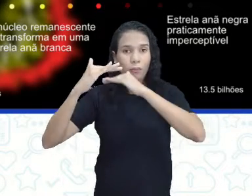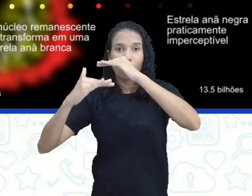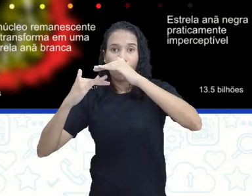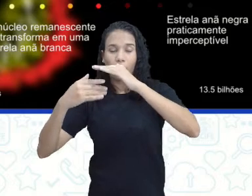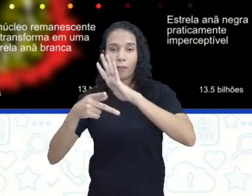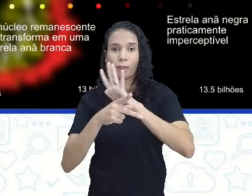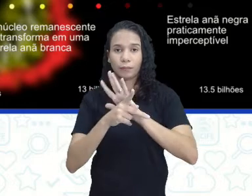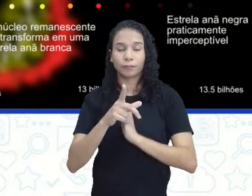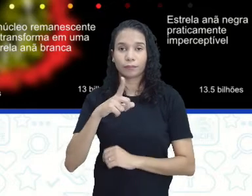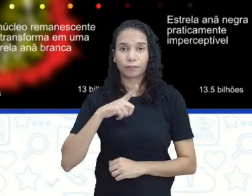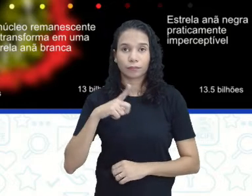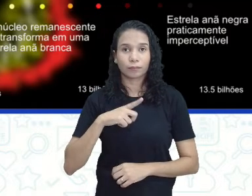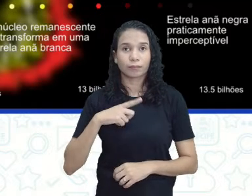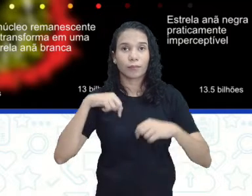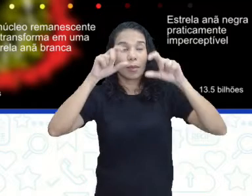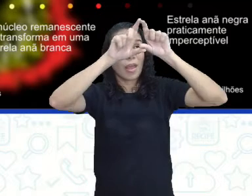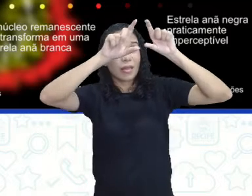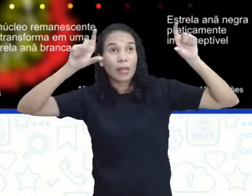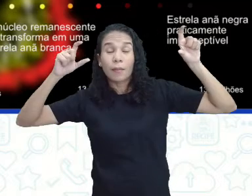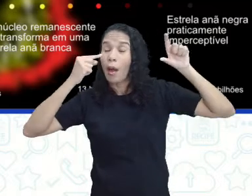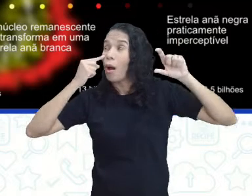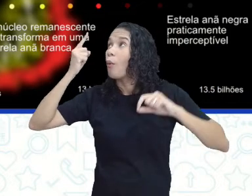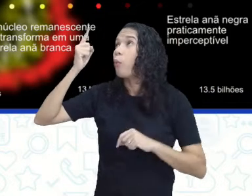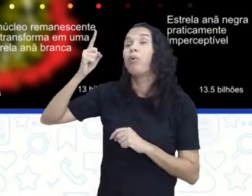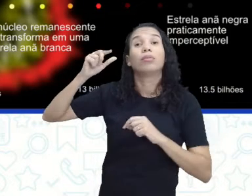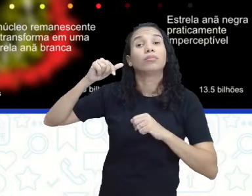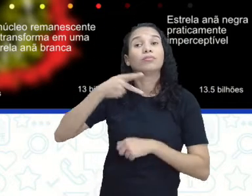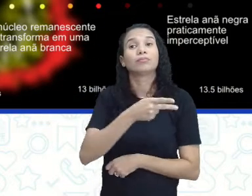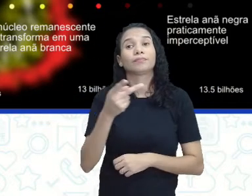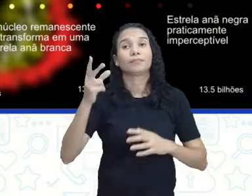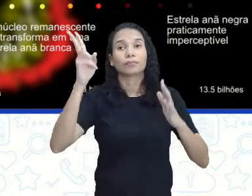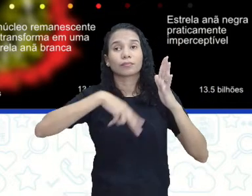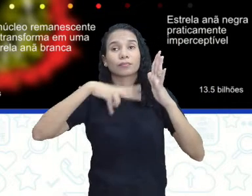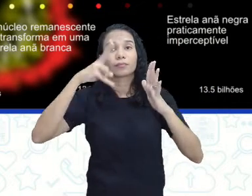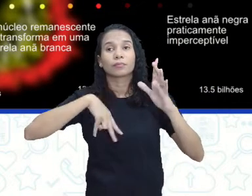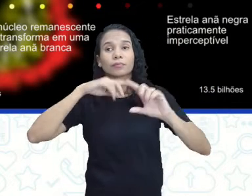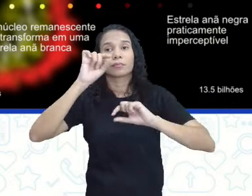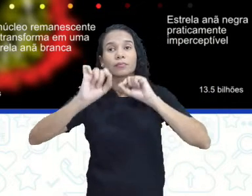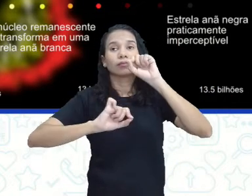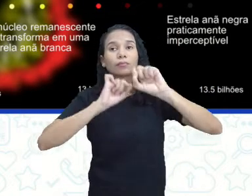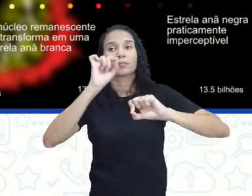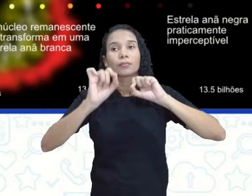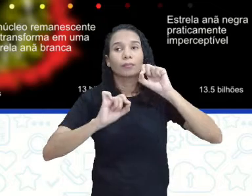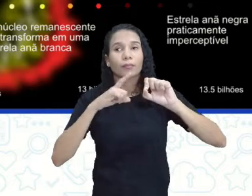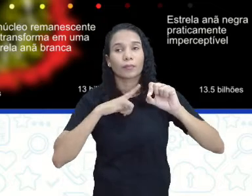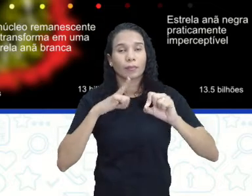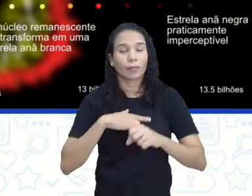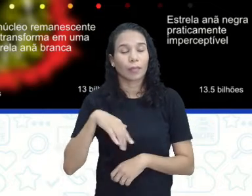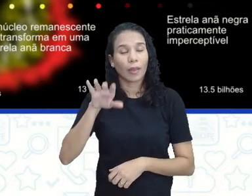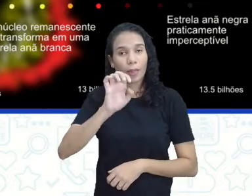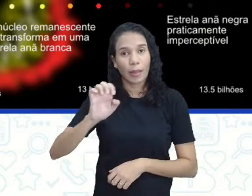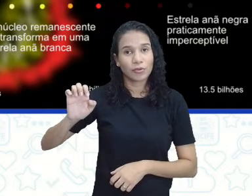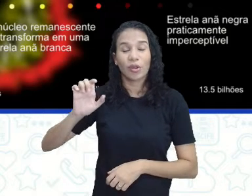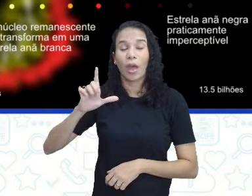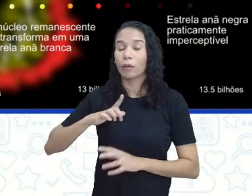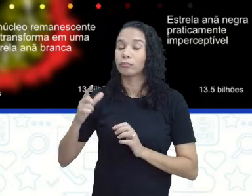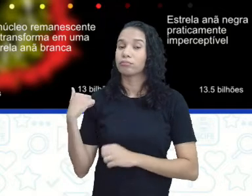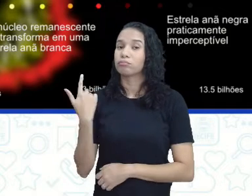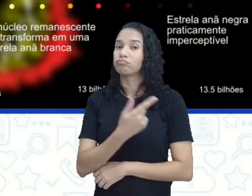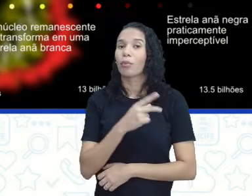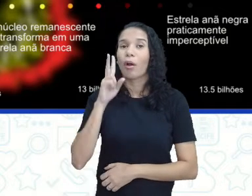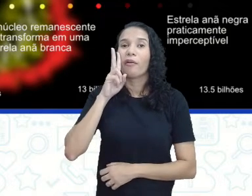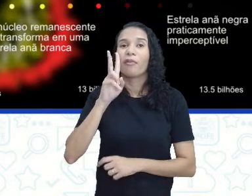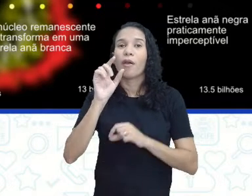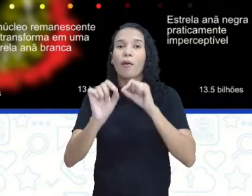né? Então, na parte de cima aí da telinha, acompanhem comigo, na parte de cima, do lado esquerdo, nós temos